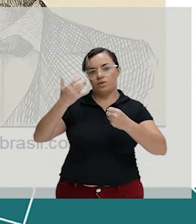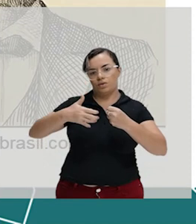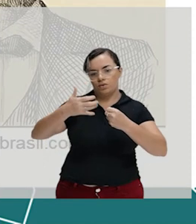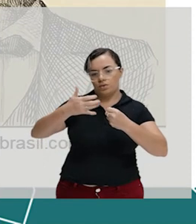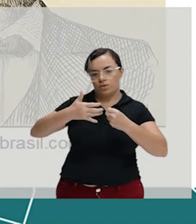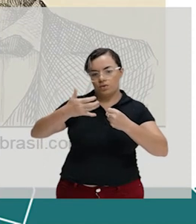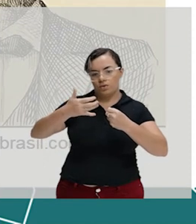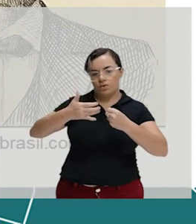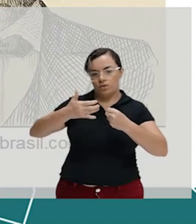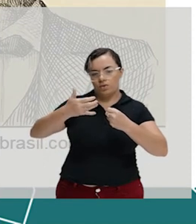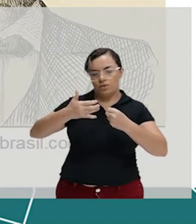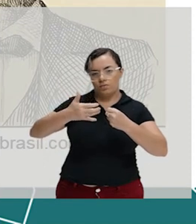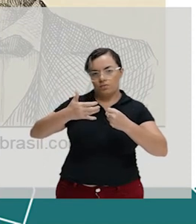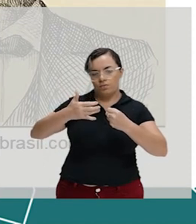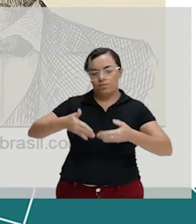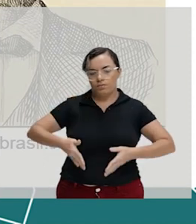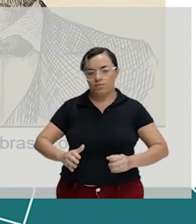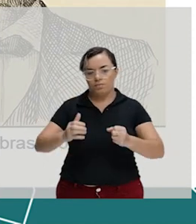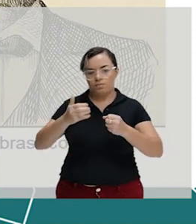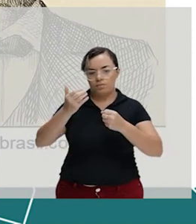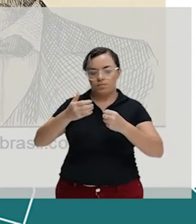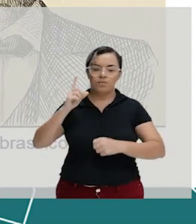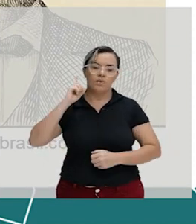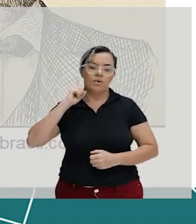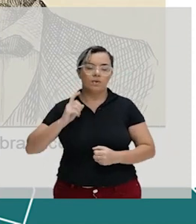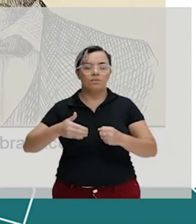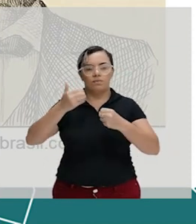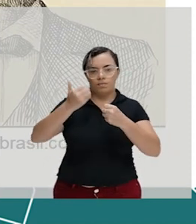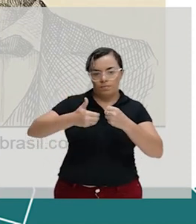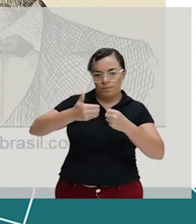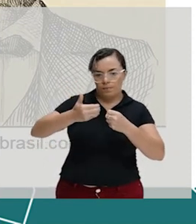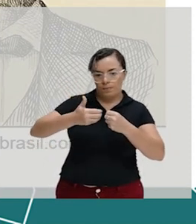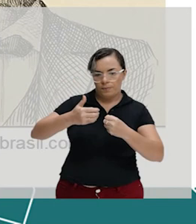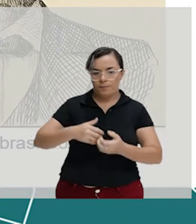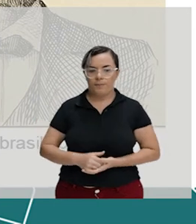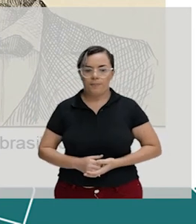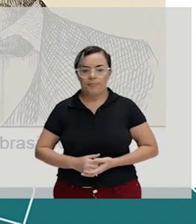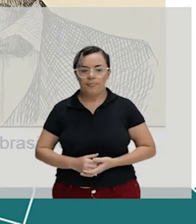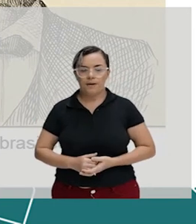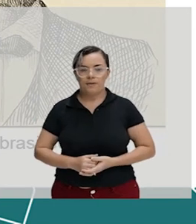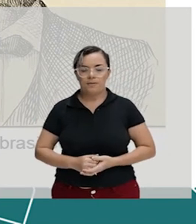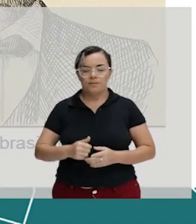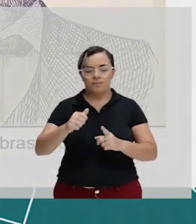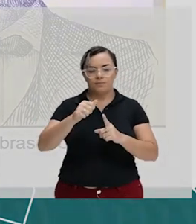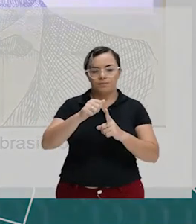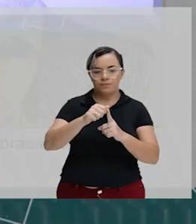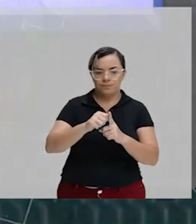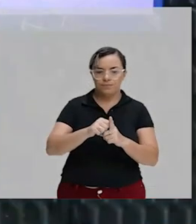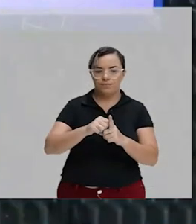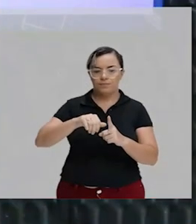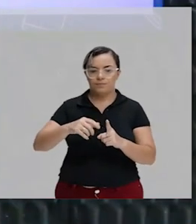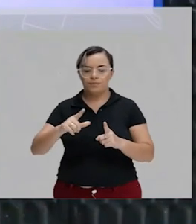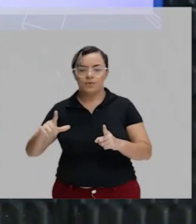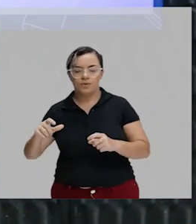deles eu citei lembram Pois é ele nasceu em Minas lá em Ouro Preto em 1870 e faleceu em